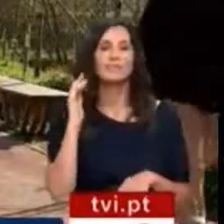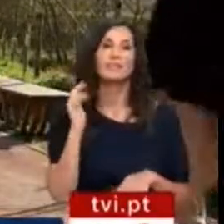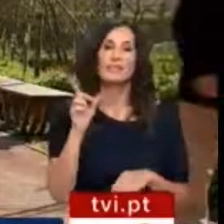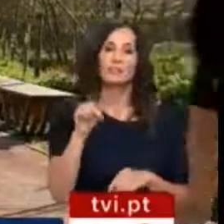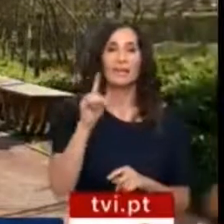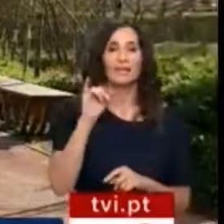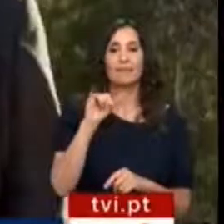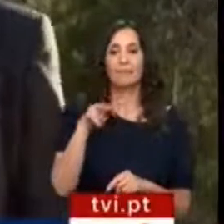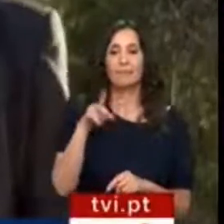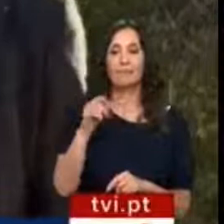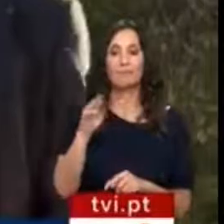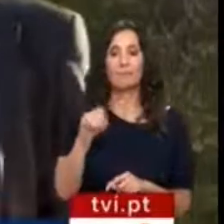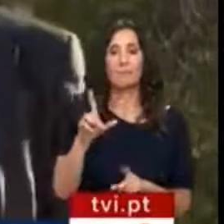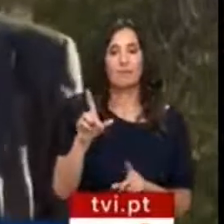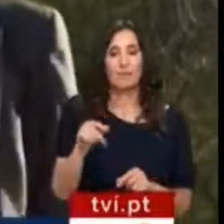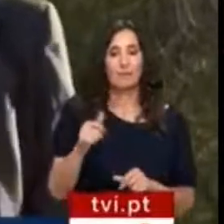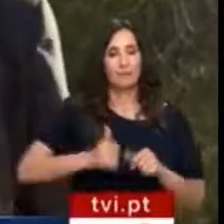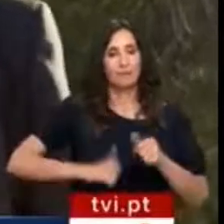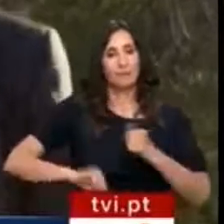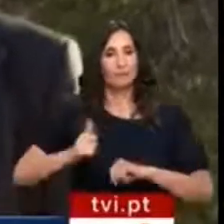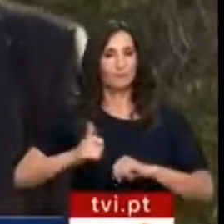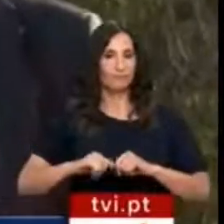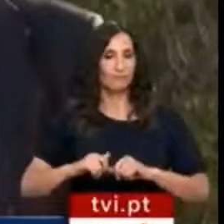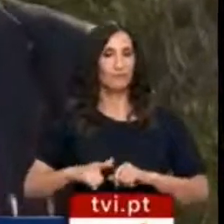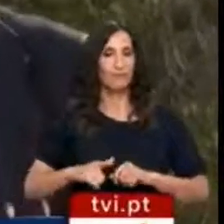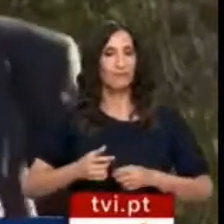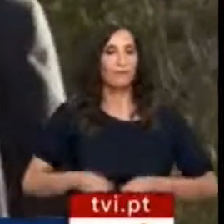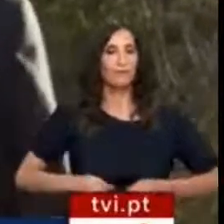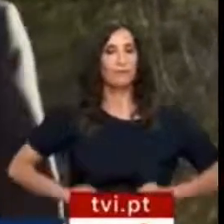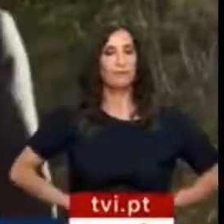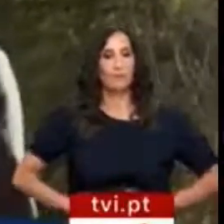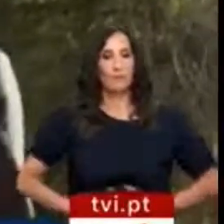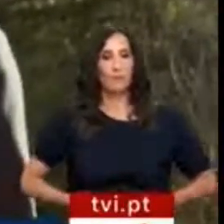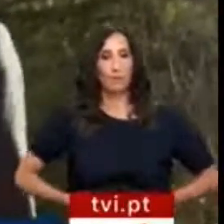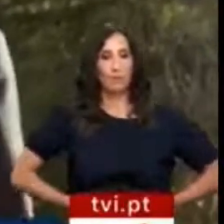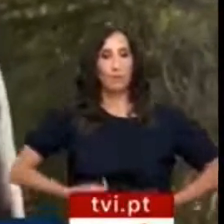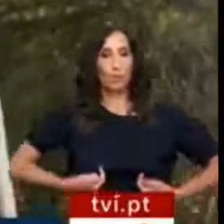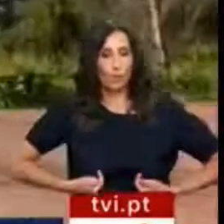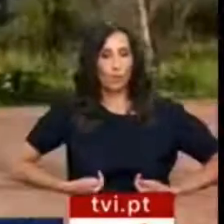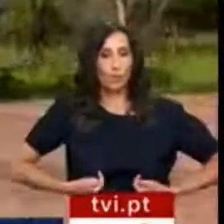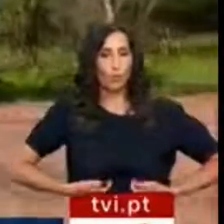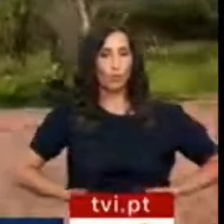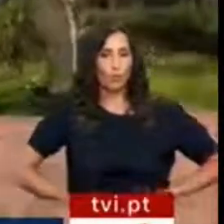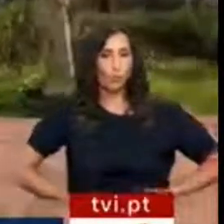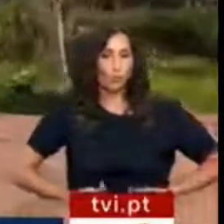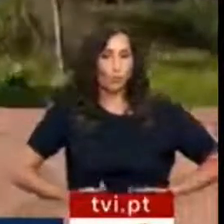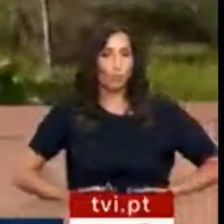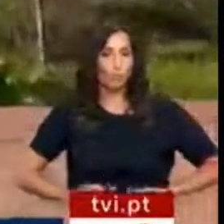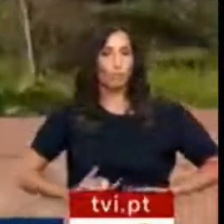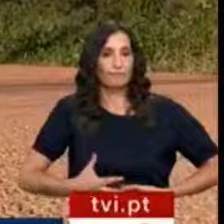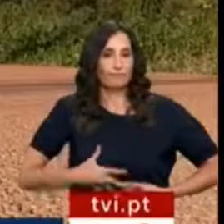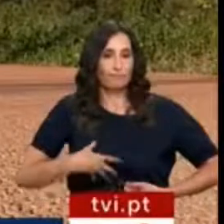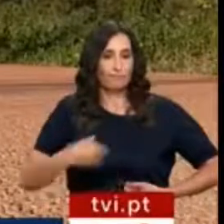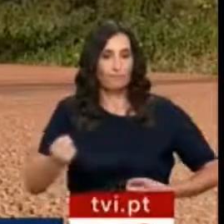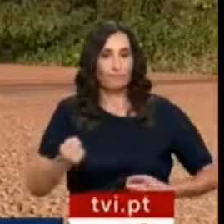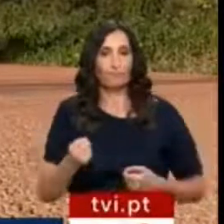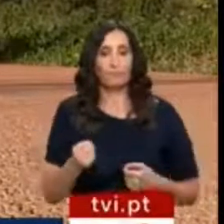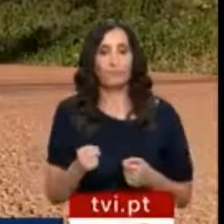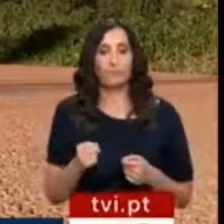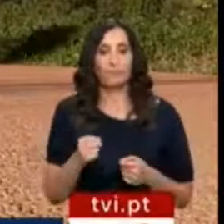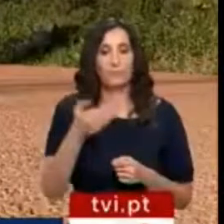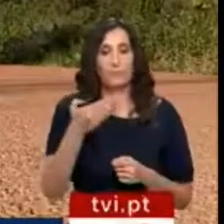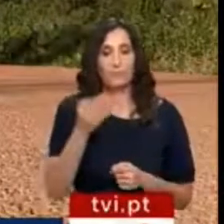Também Inês teve de recorrer a uma cirurgia para remover o útero, depois de uma dolorosa batalha para conseguir engravidar. Em